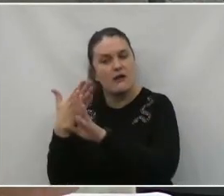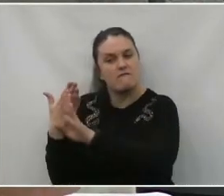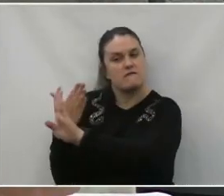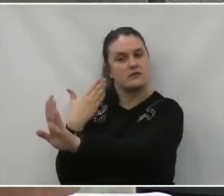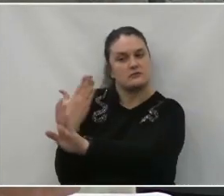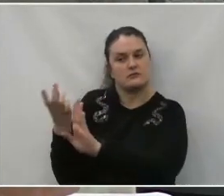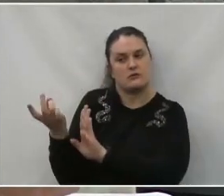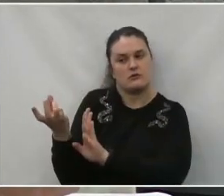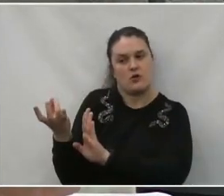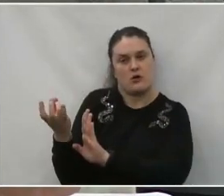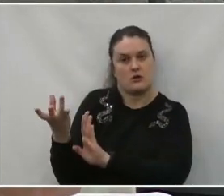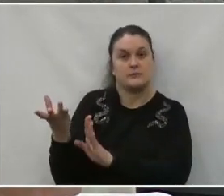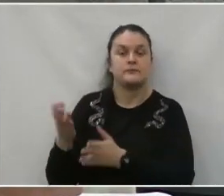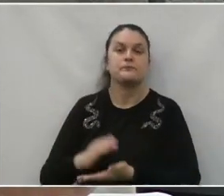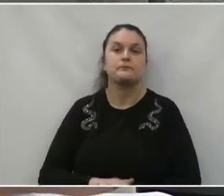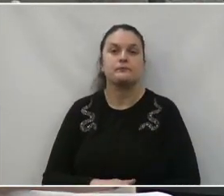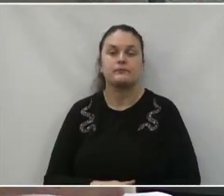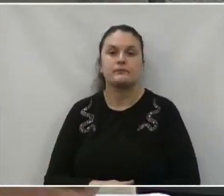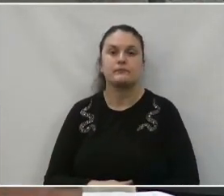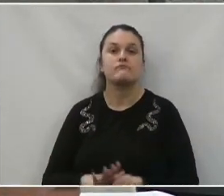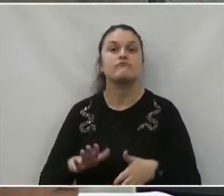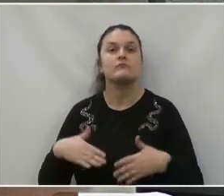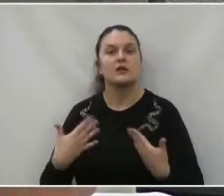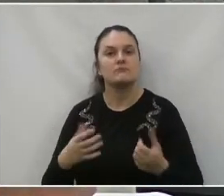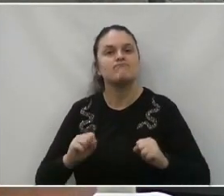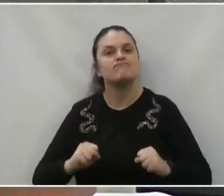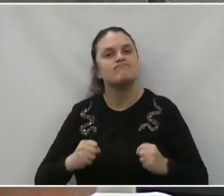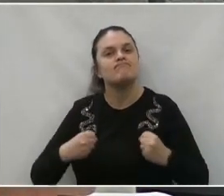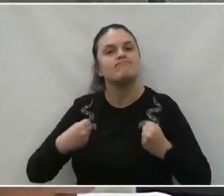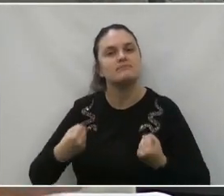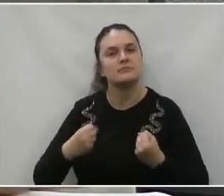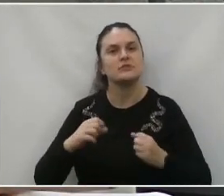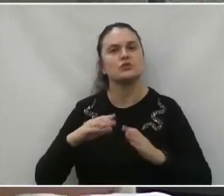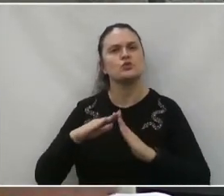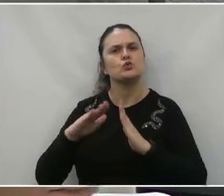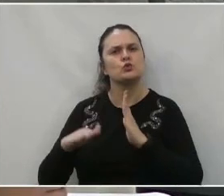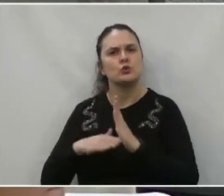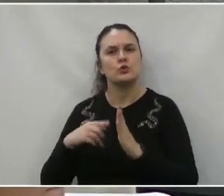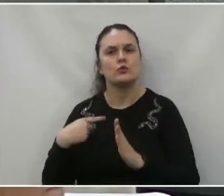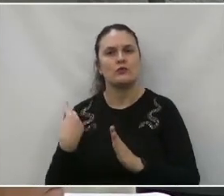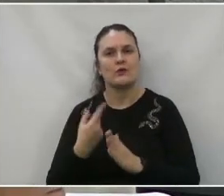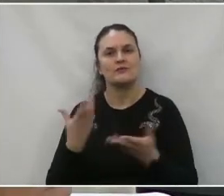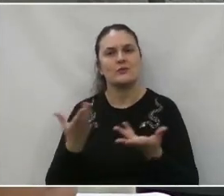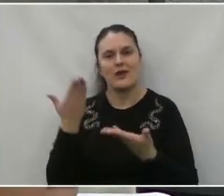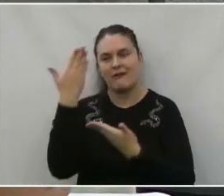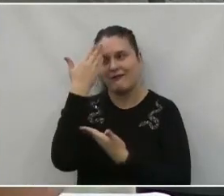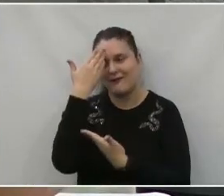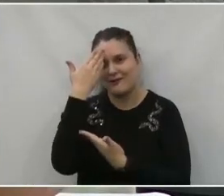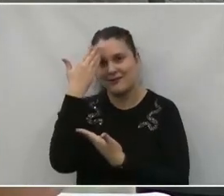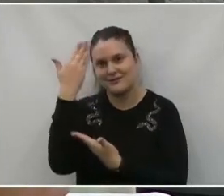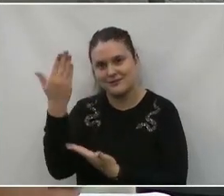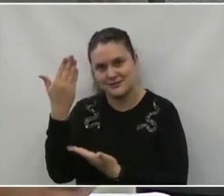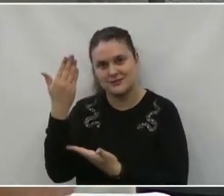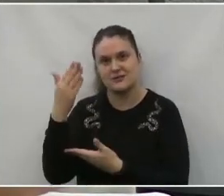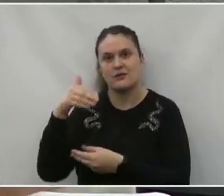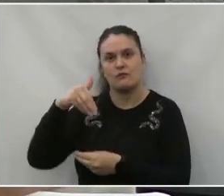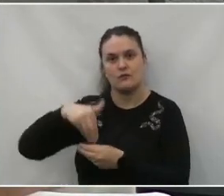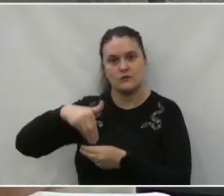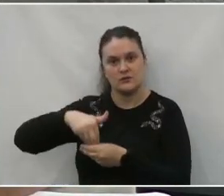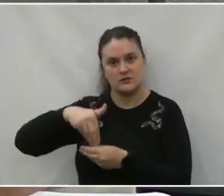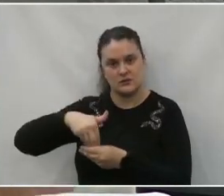mal. Então, o empenho, né, de todos nós, eu quero aqui mais uma vez agradecer, então, pela